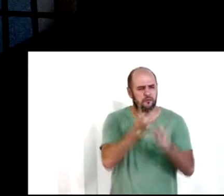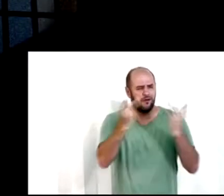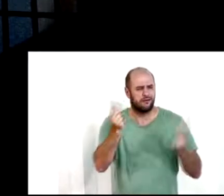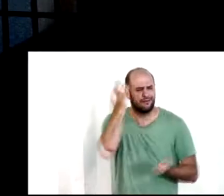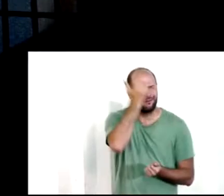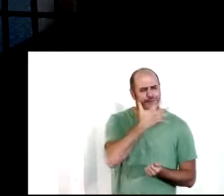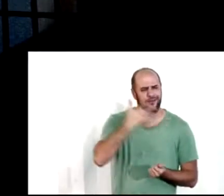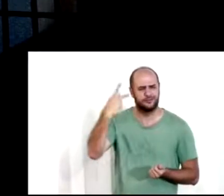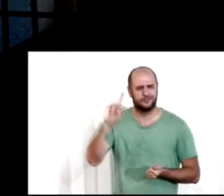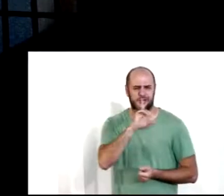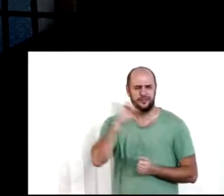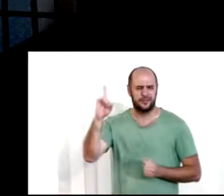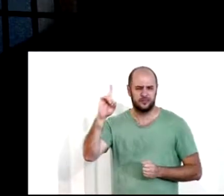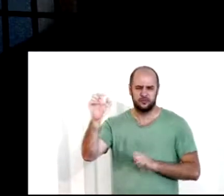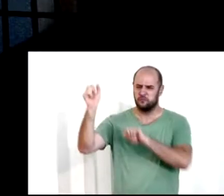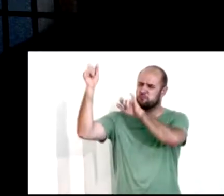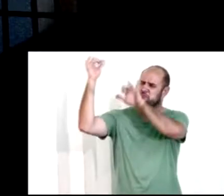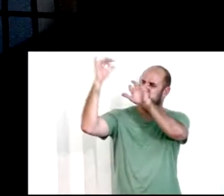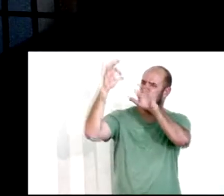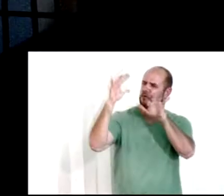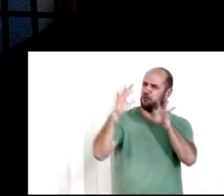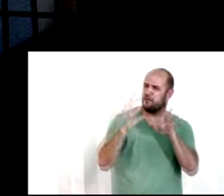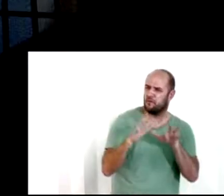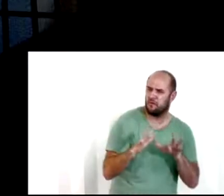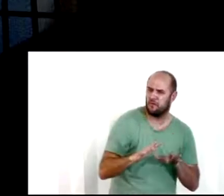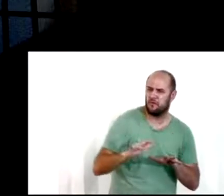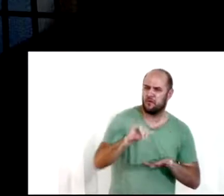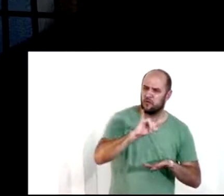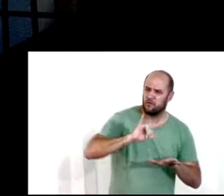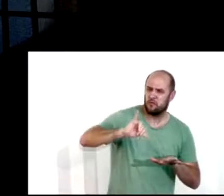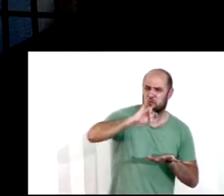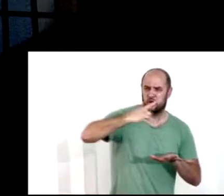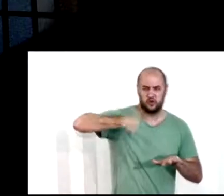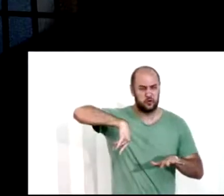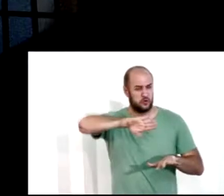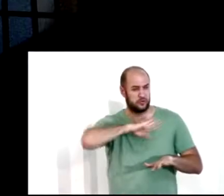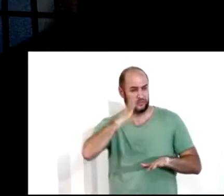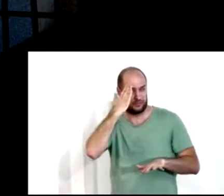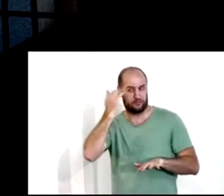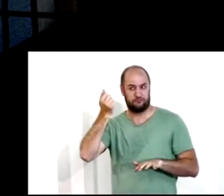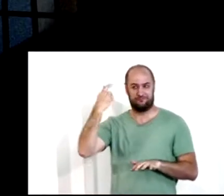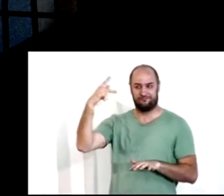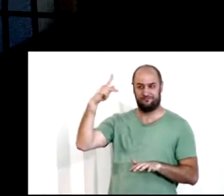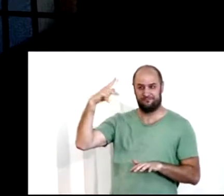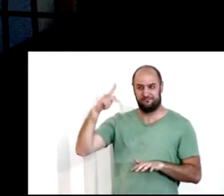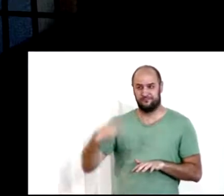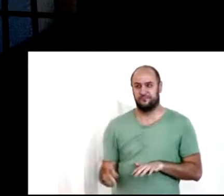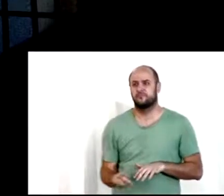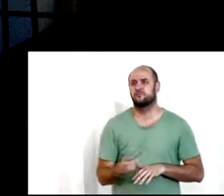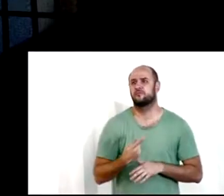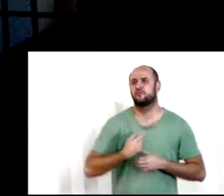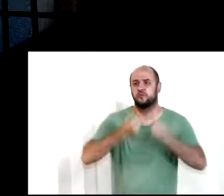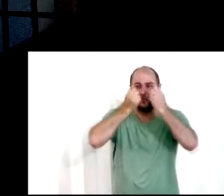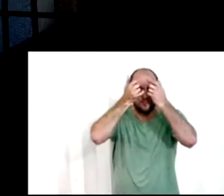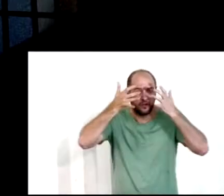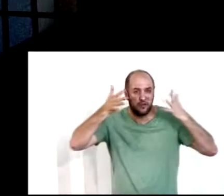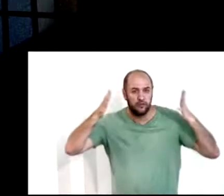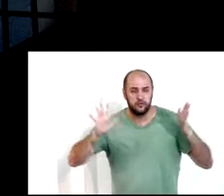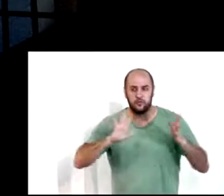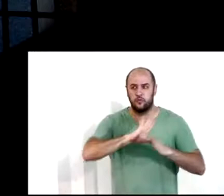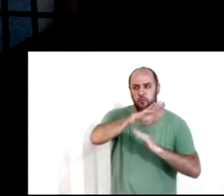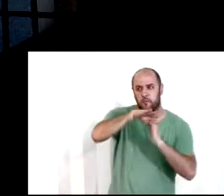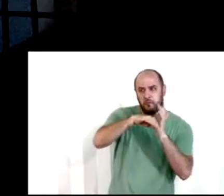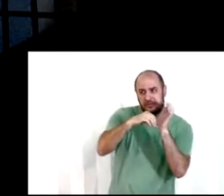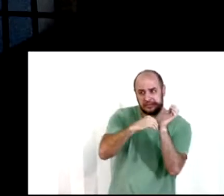que Deus derramou abundantemente sobre nós em toda sabedoria e prudência, desvendando-nos o mistério da